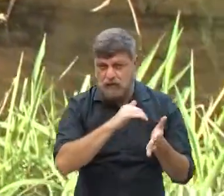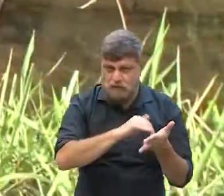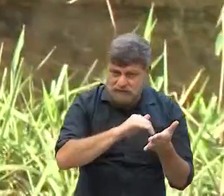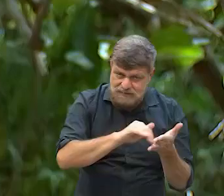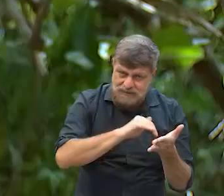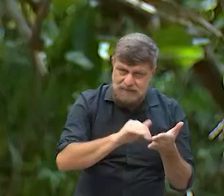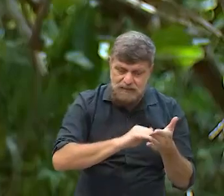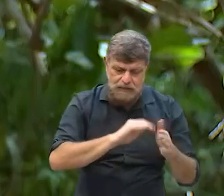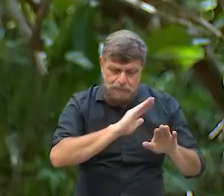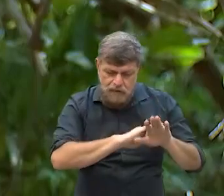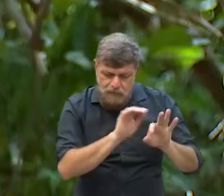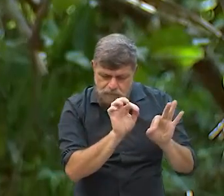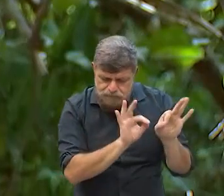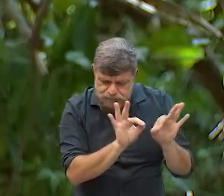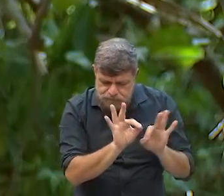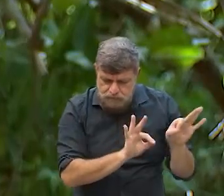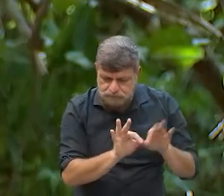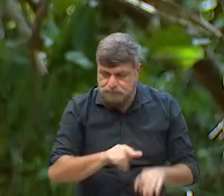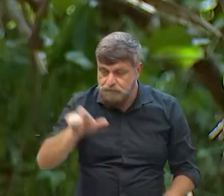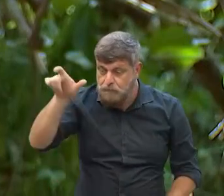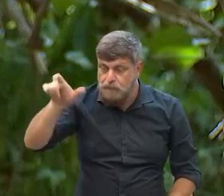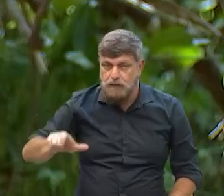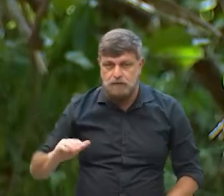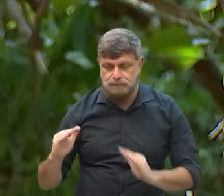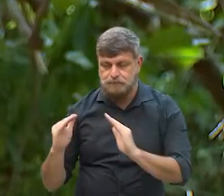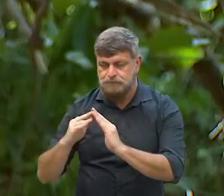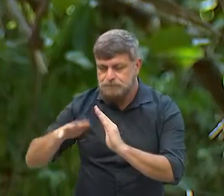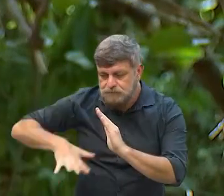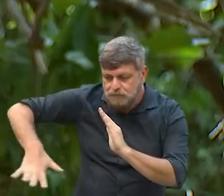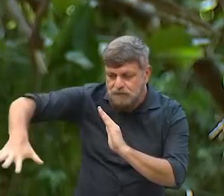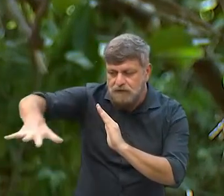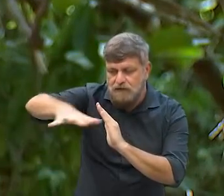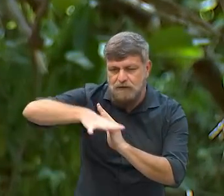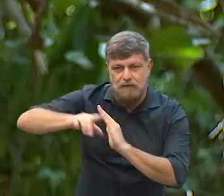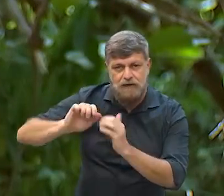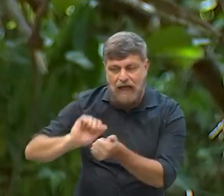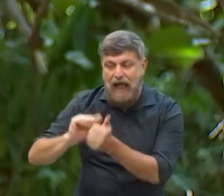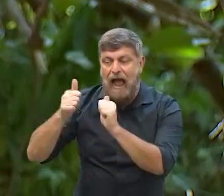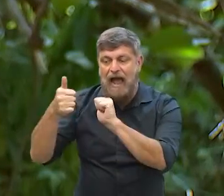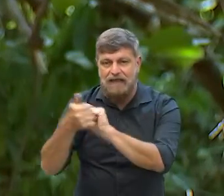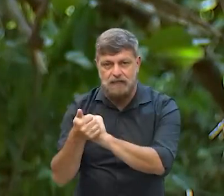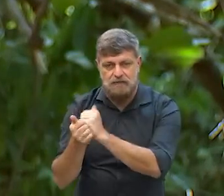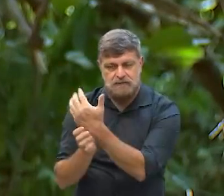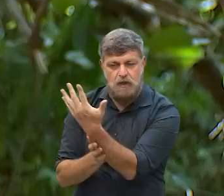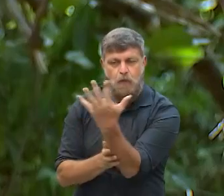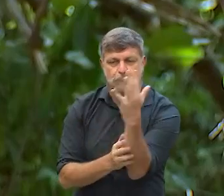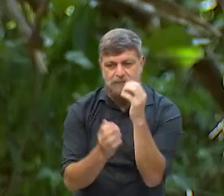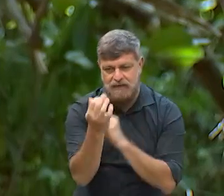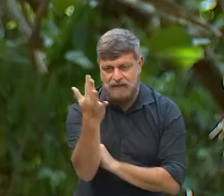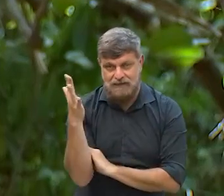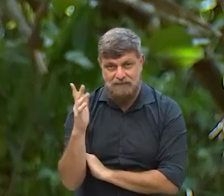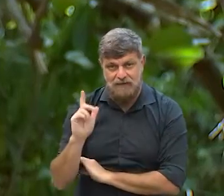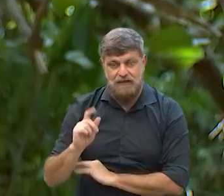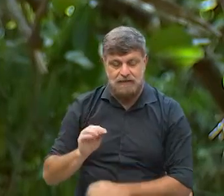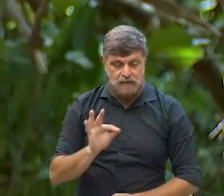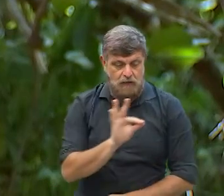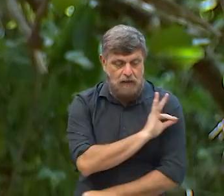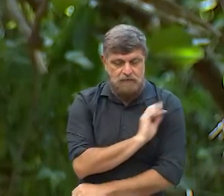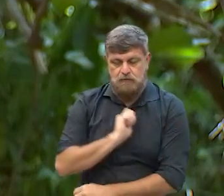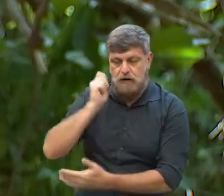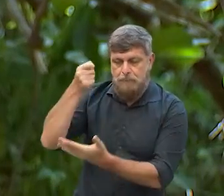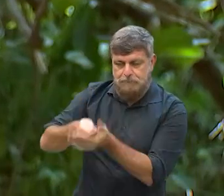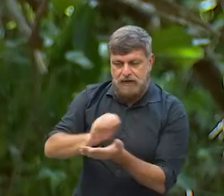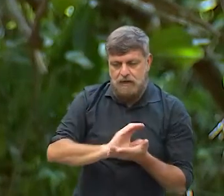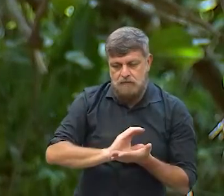Secretaria, em que ele coloca a sua propriedade à disposição para uma adequação ambiental. E por isso ele recebe um